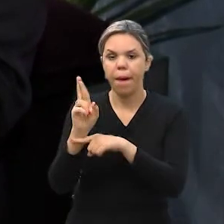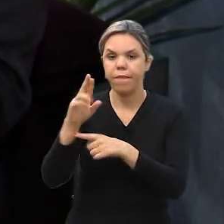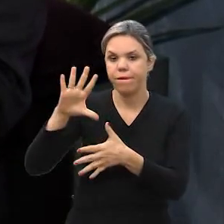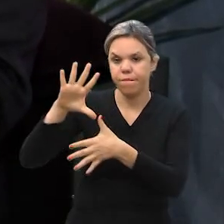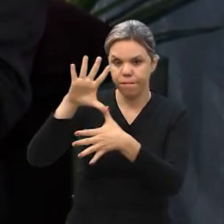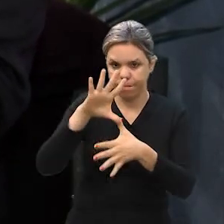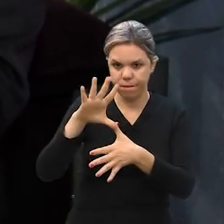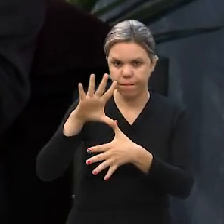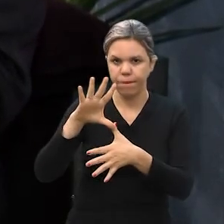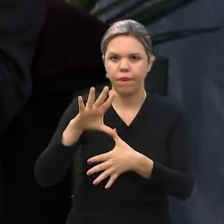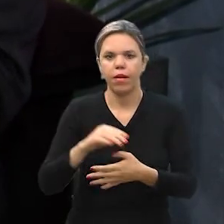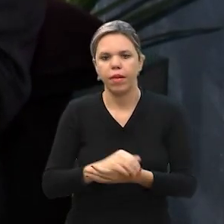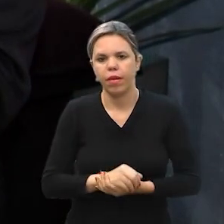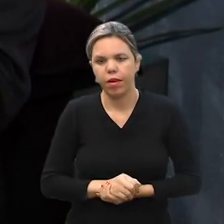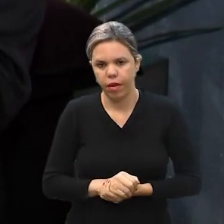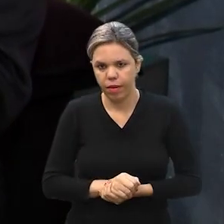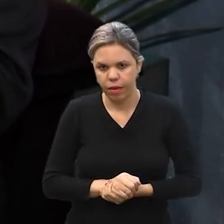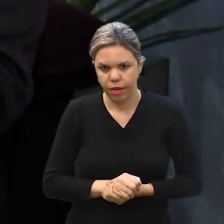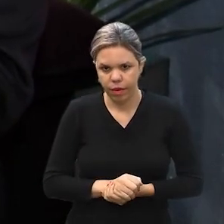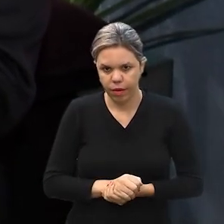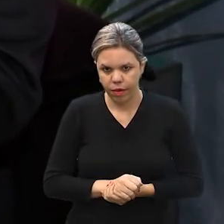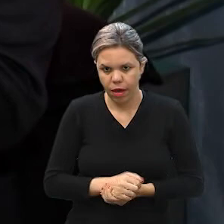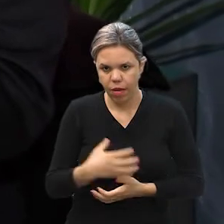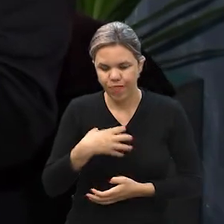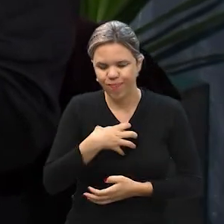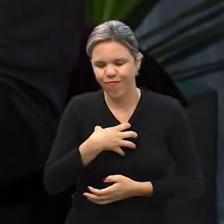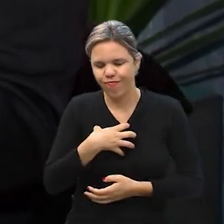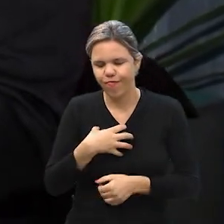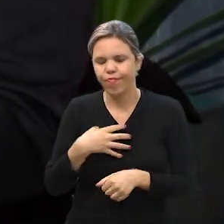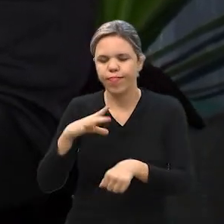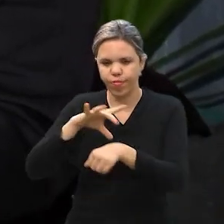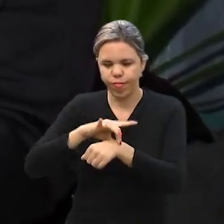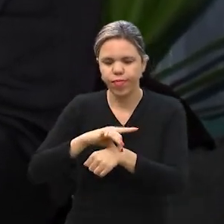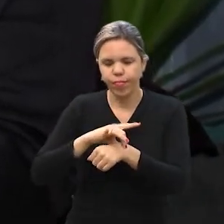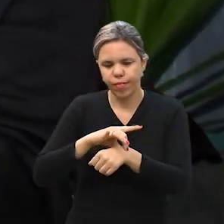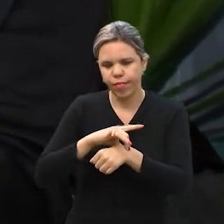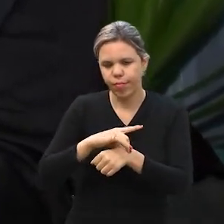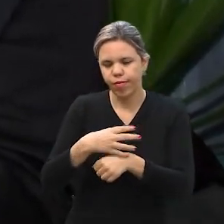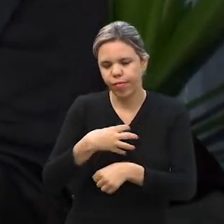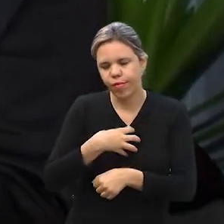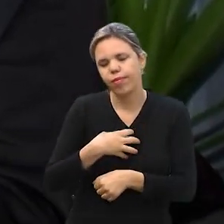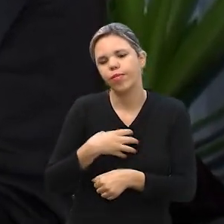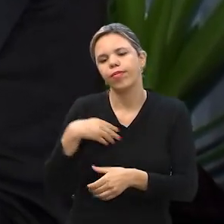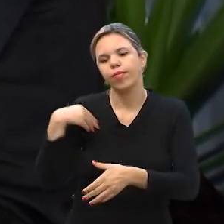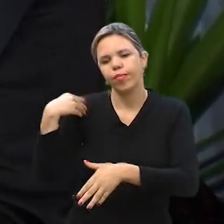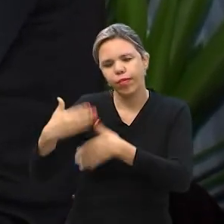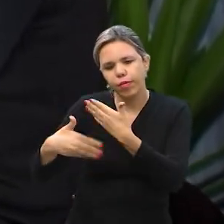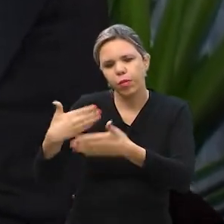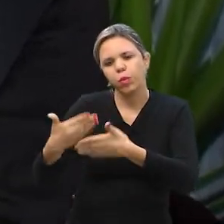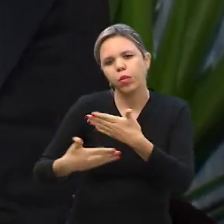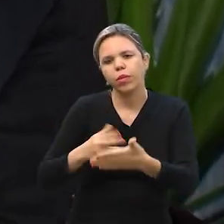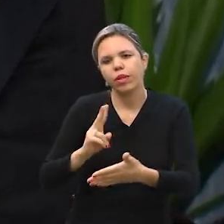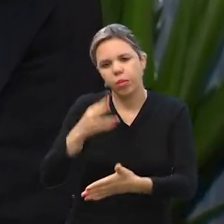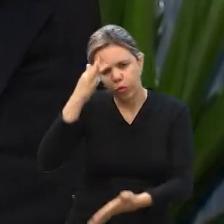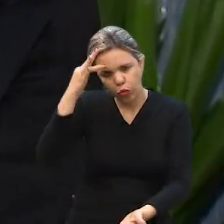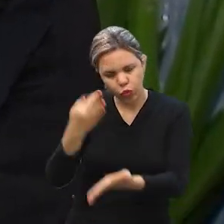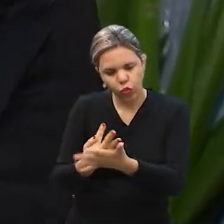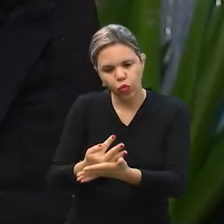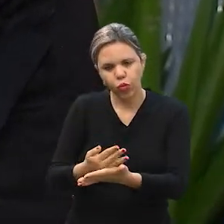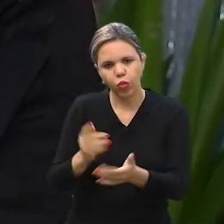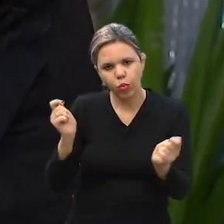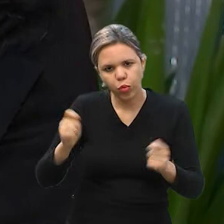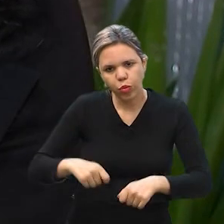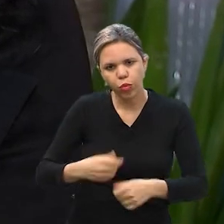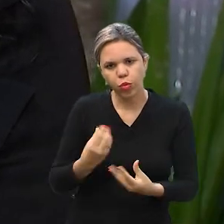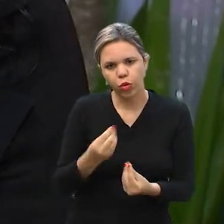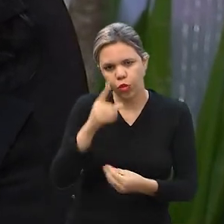América Latina. Eu me senti segura desde então. Eu sempre confiei, acreditei